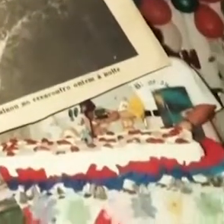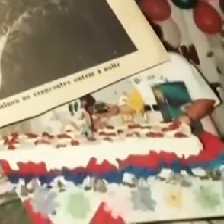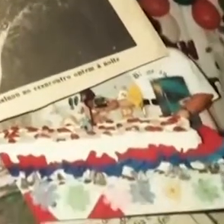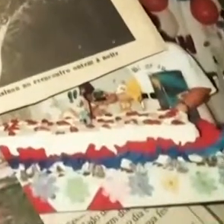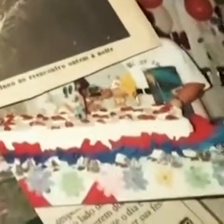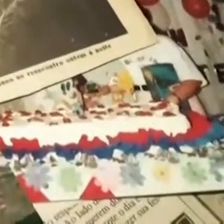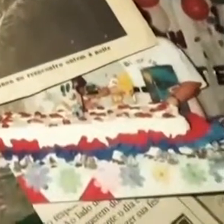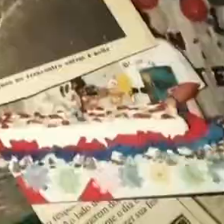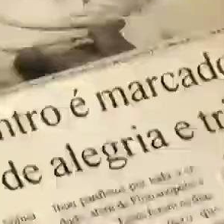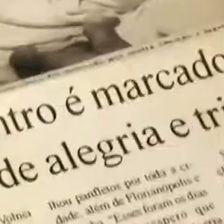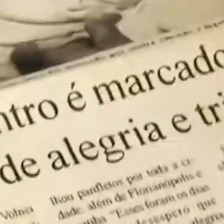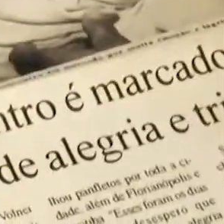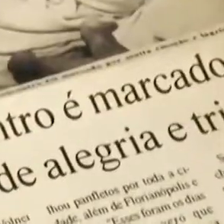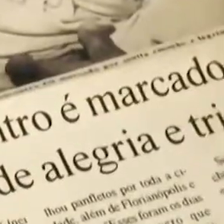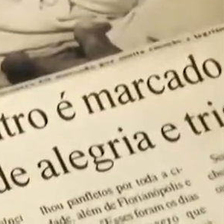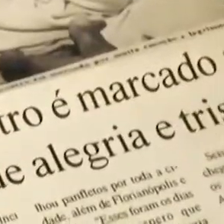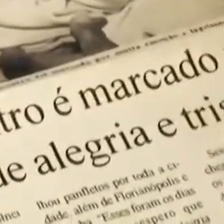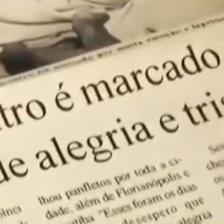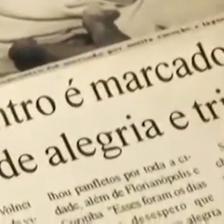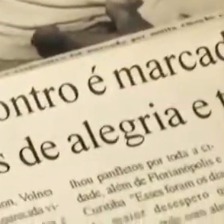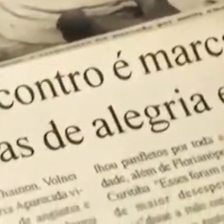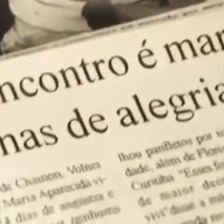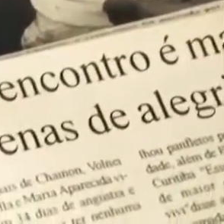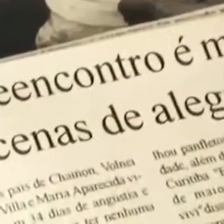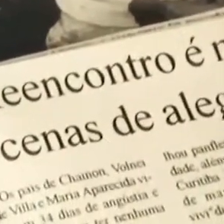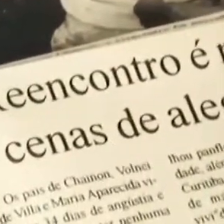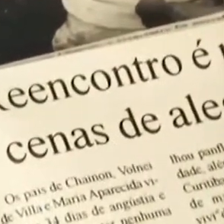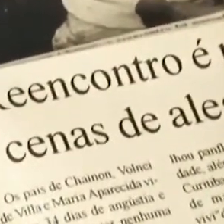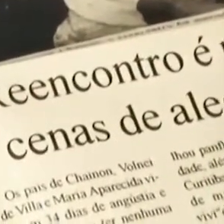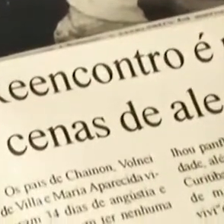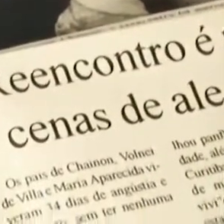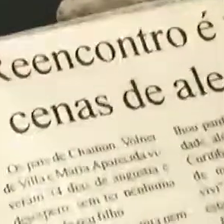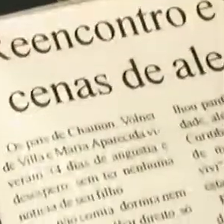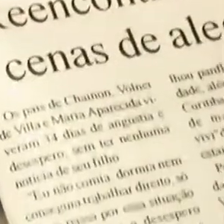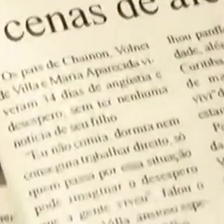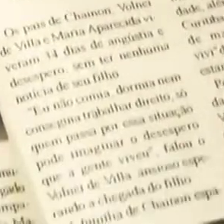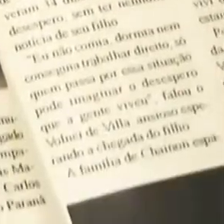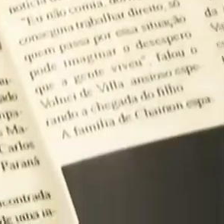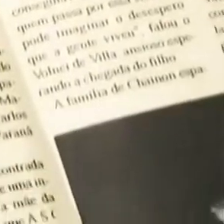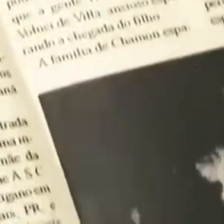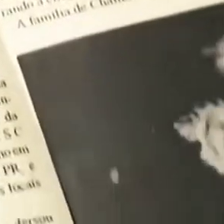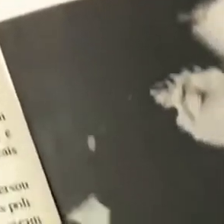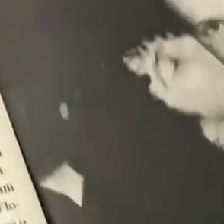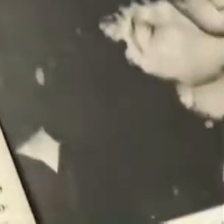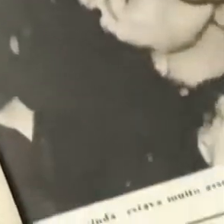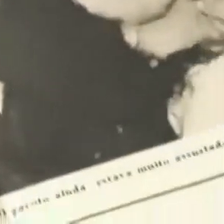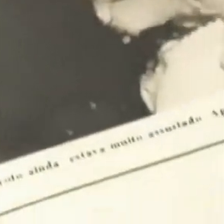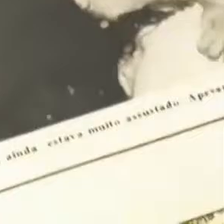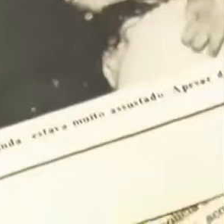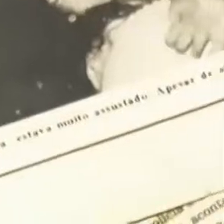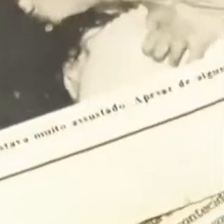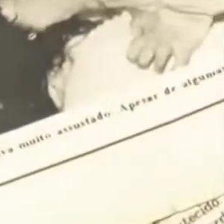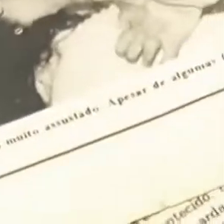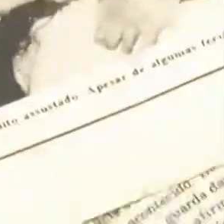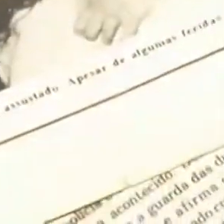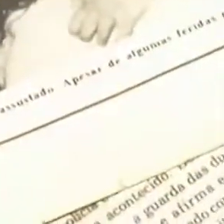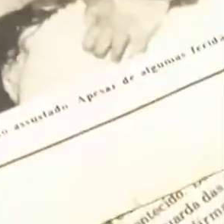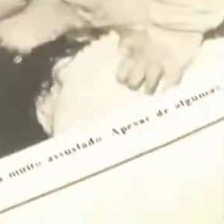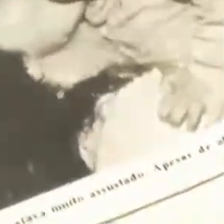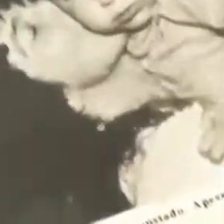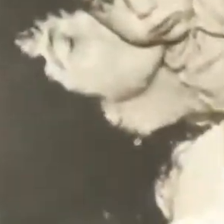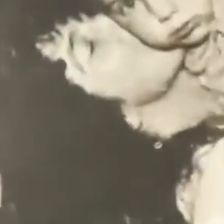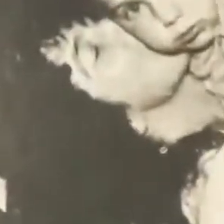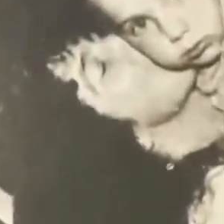bastante, porque divulgava. A criança era a Charlie, que não tem recordações dos mais de 30 dias em que